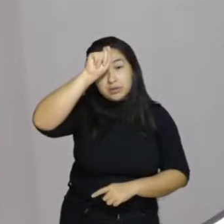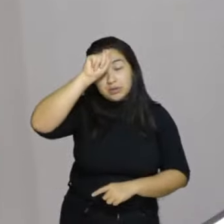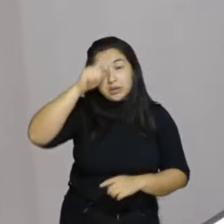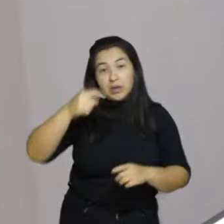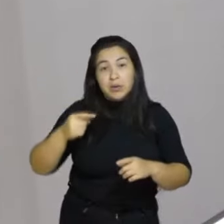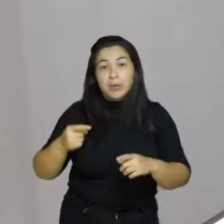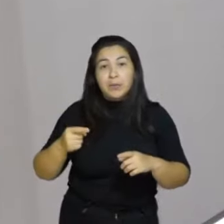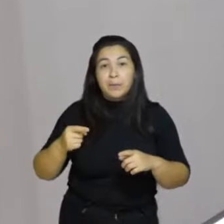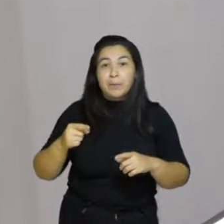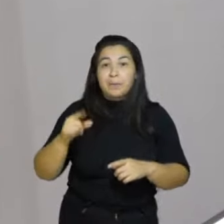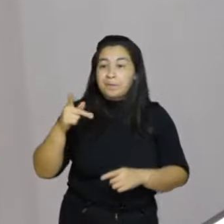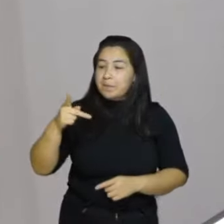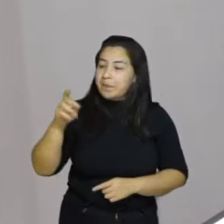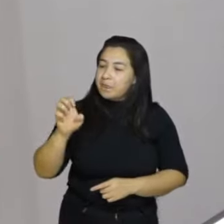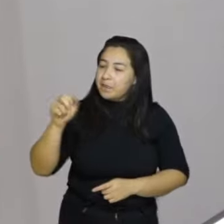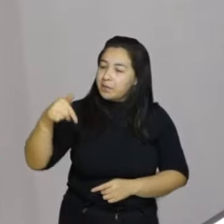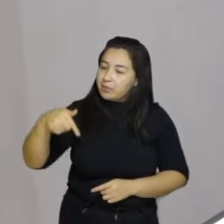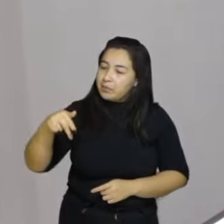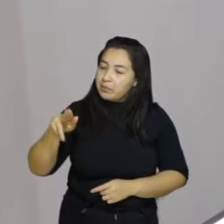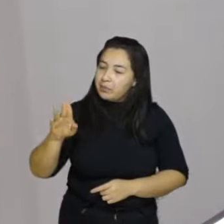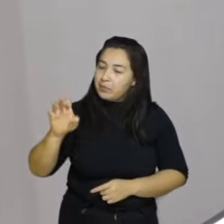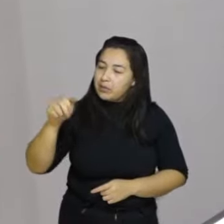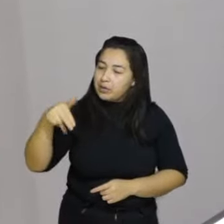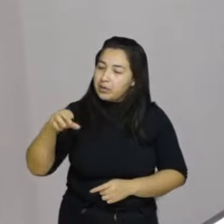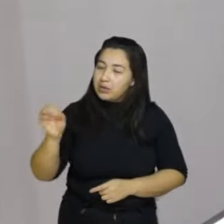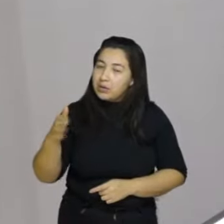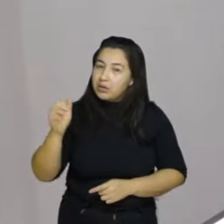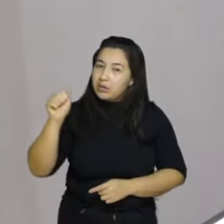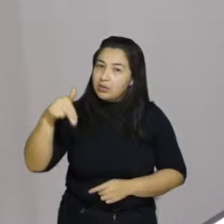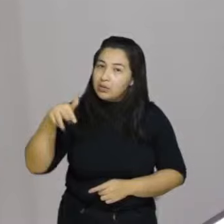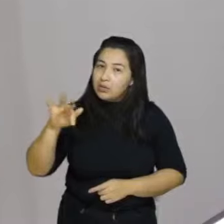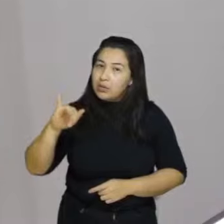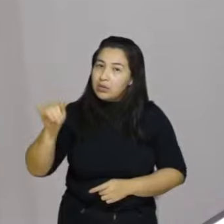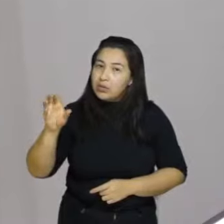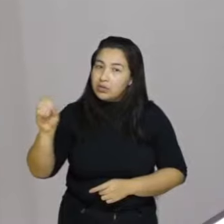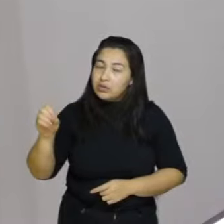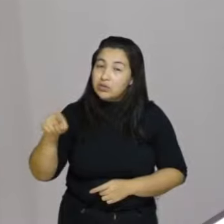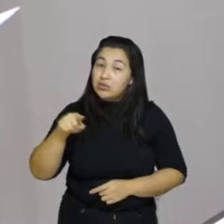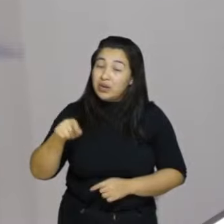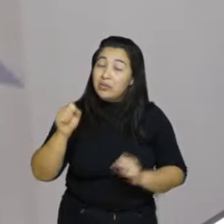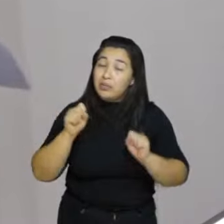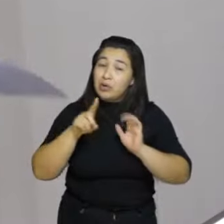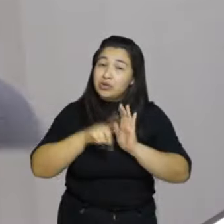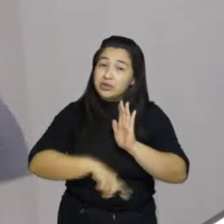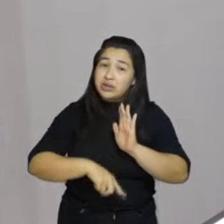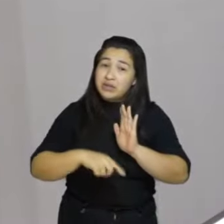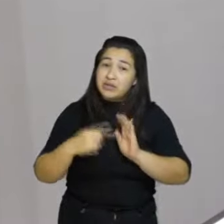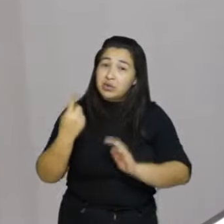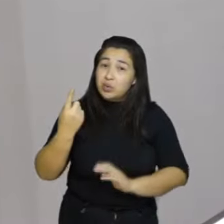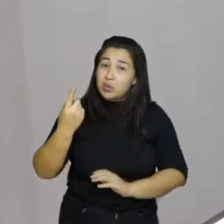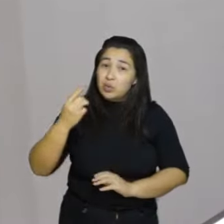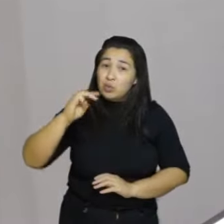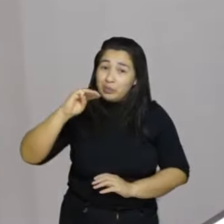de um déficit em 2023 de 1. 950.000 onde